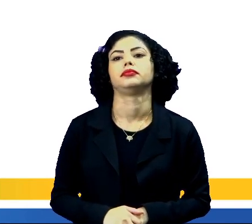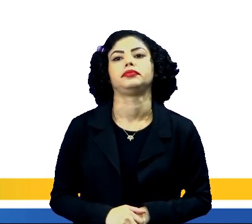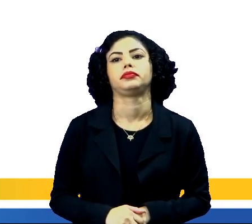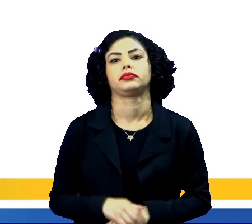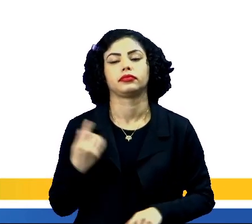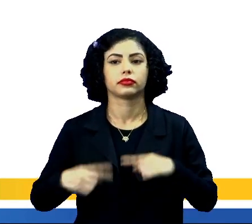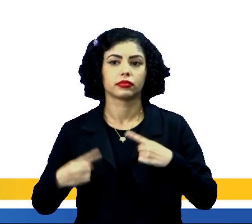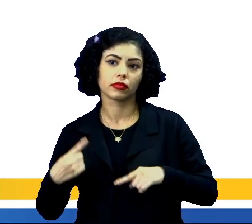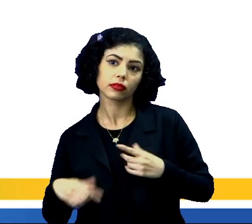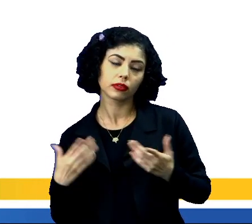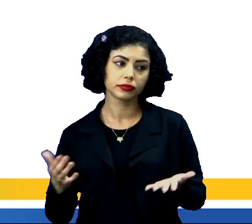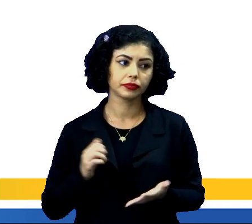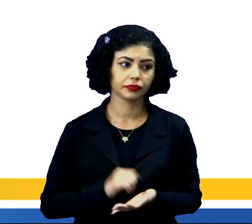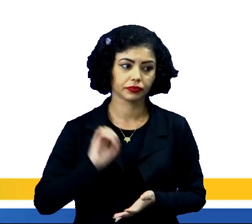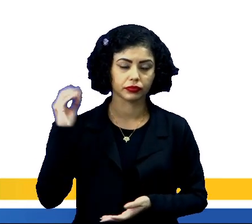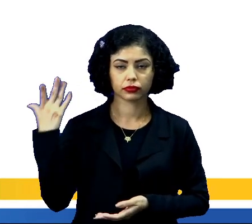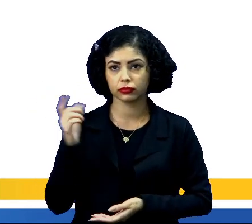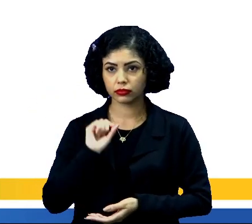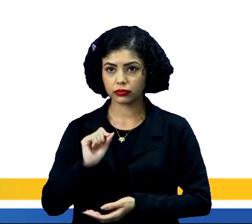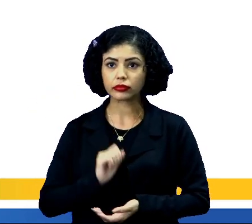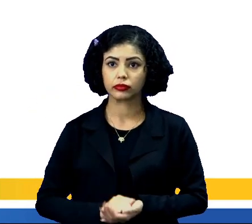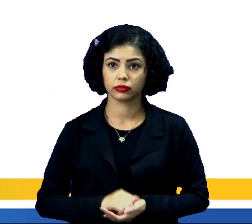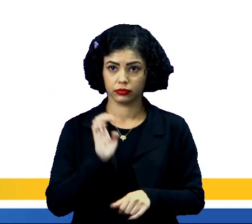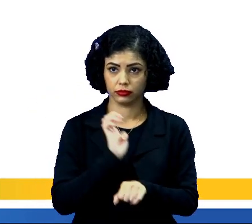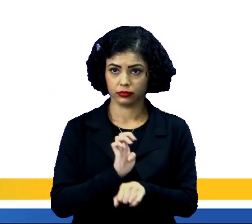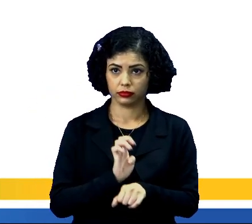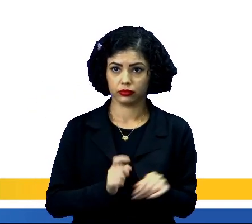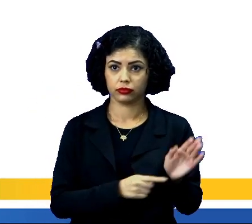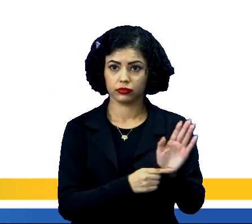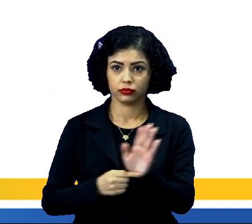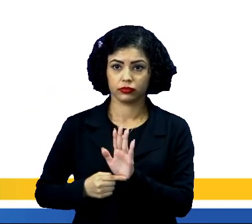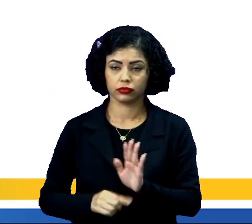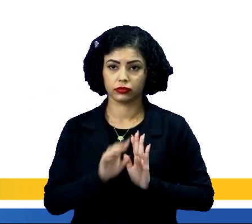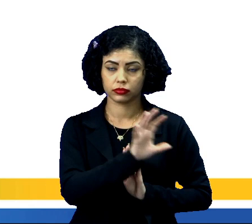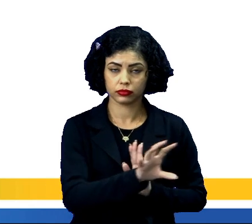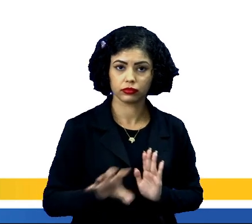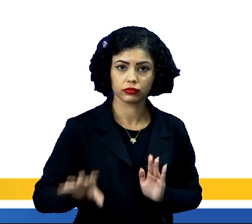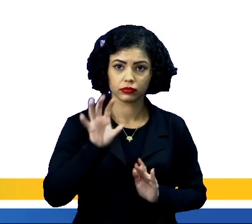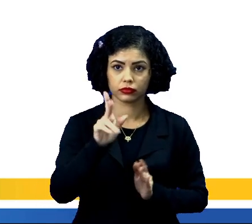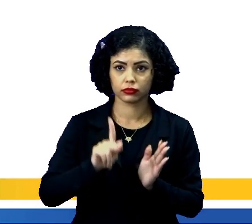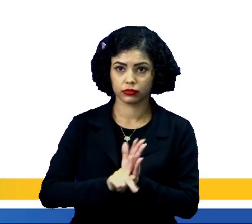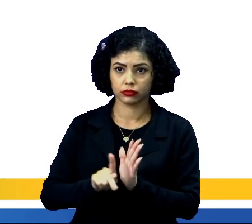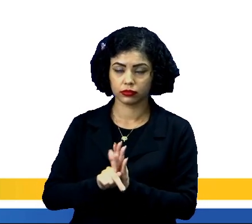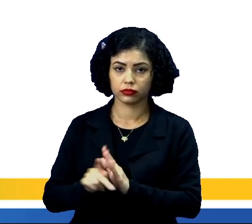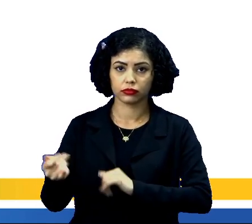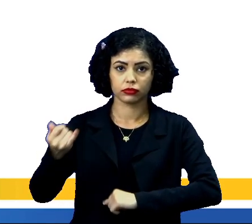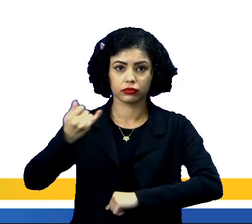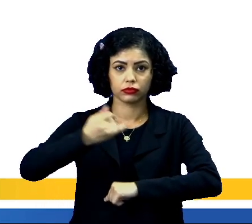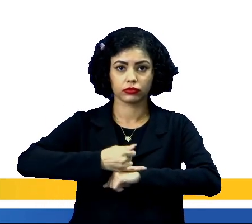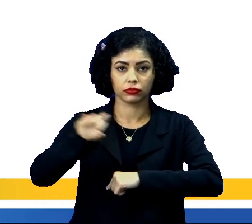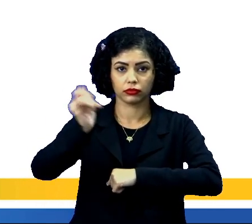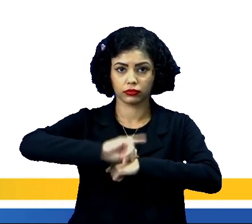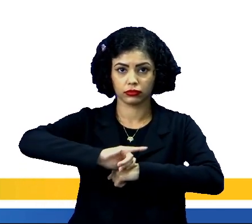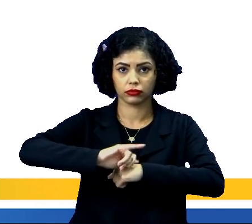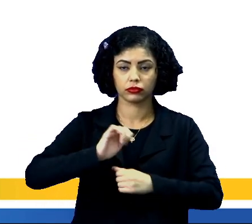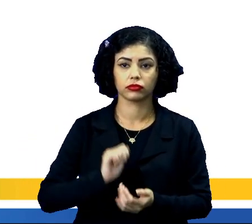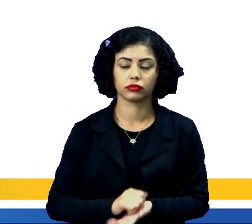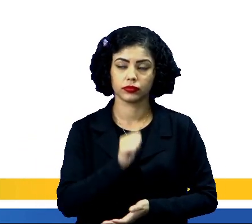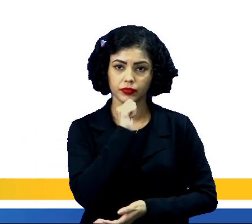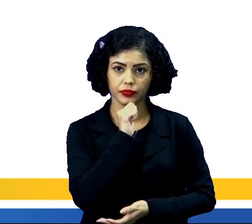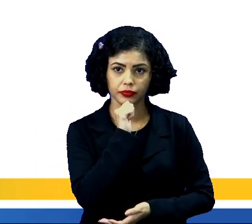Temos o mapa político, no caso, o estado apresenta o nome do mesmo e sua capital. Aqui a gente tem o mapa